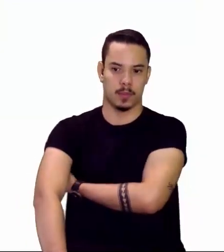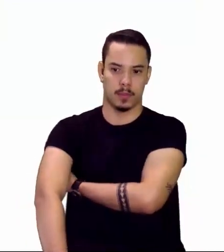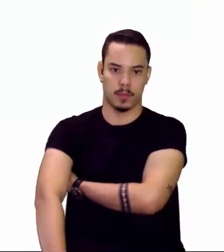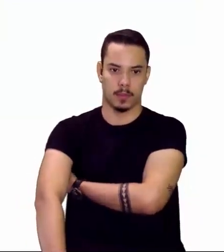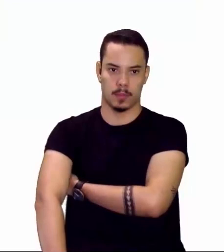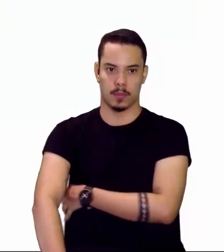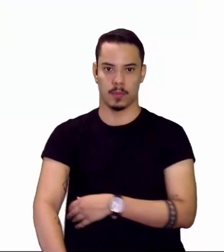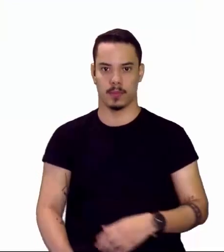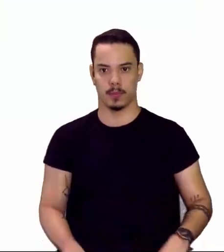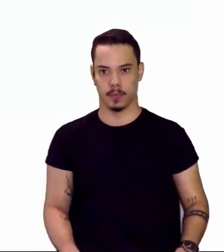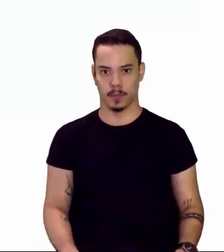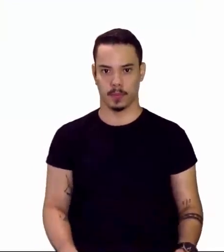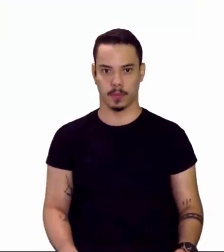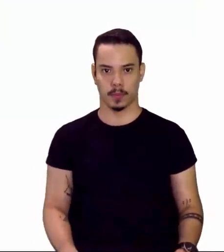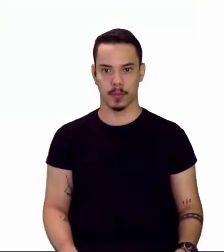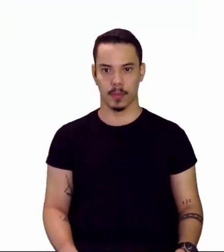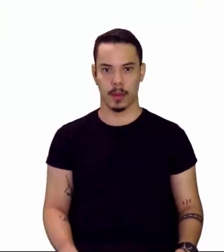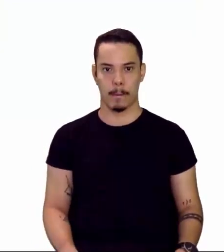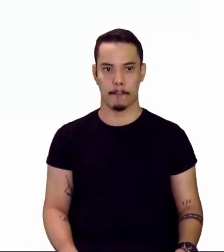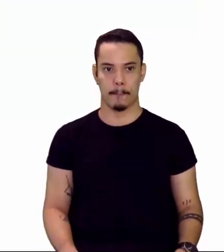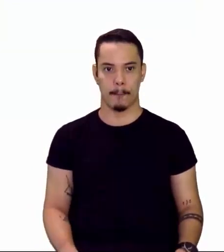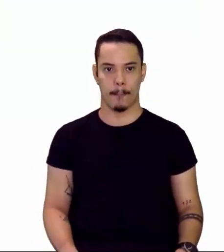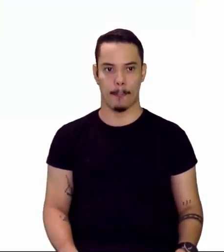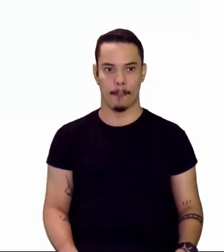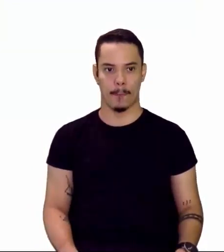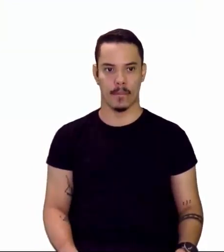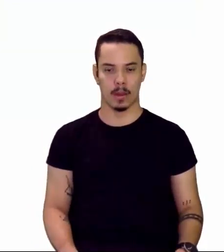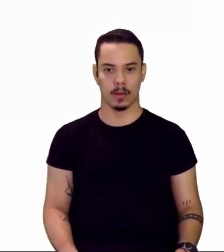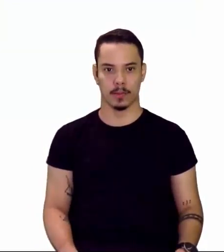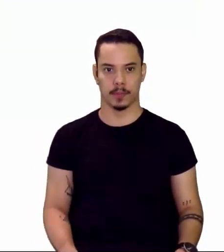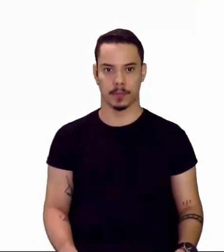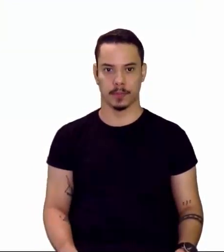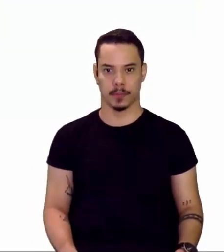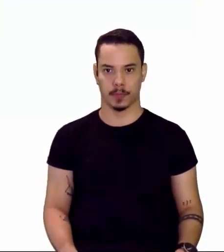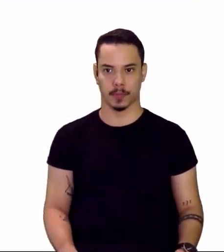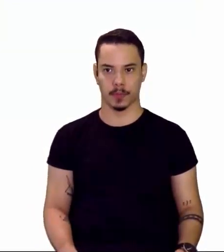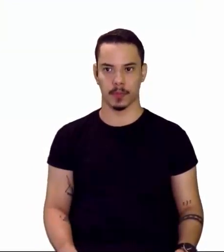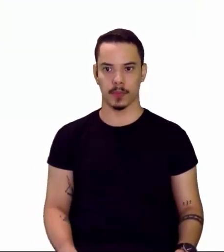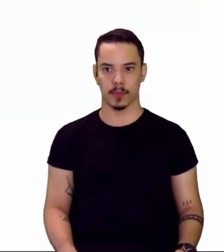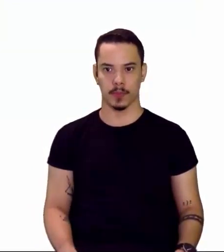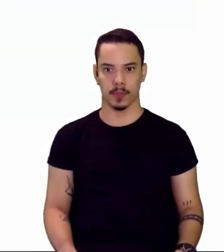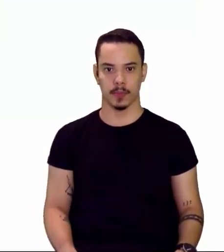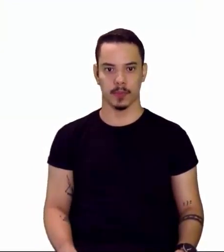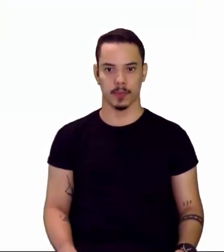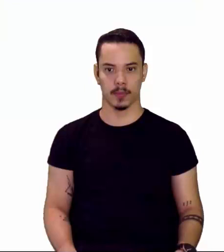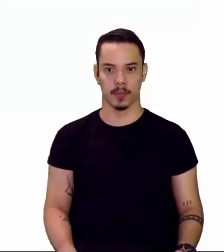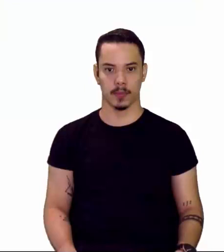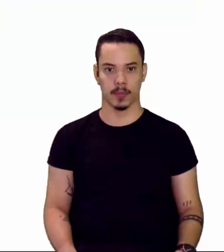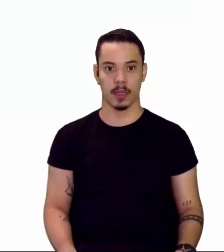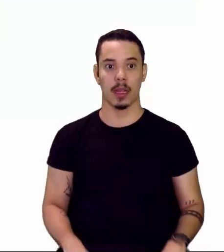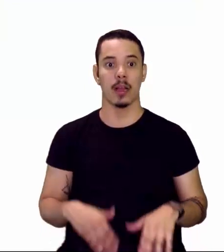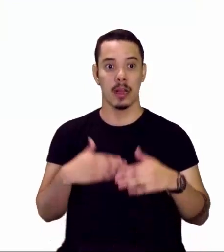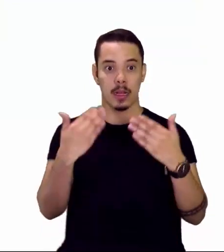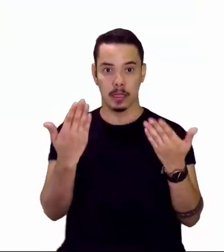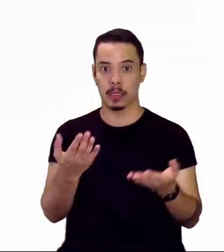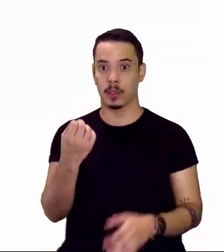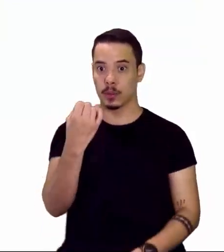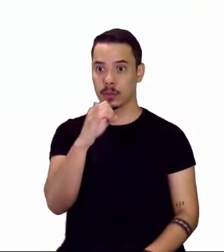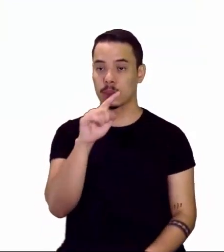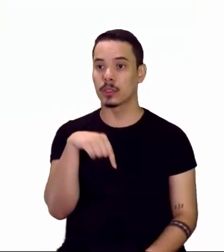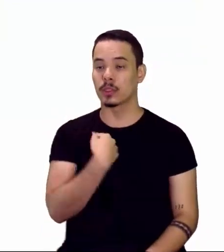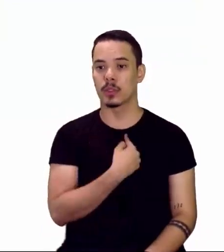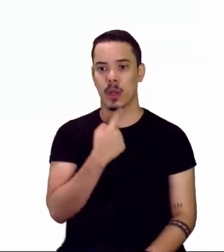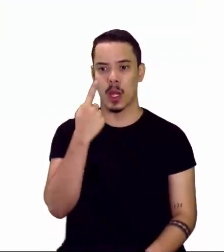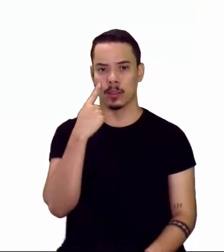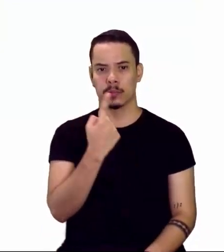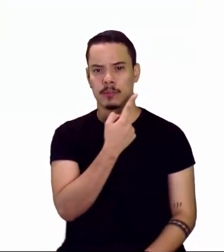O nitrogênio ele tem 5 elétrons na última camada. Precisa de 3. Quando ele compartilha